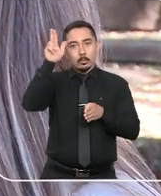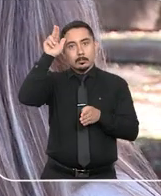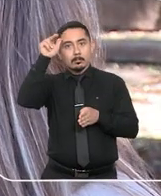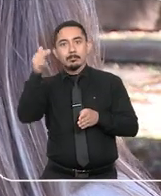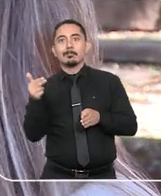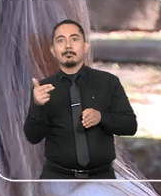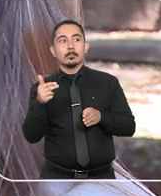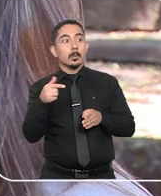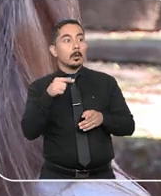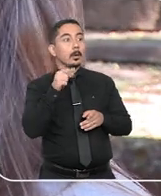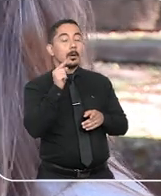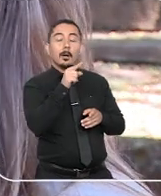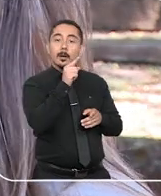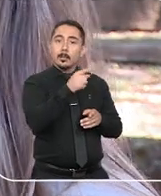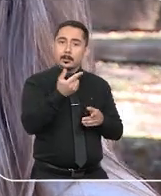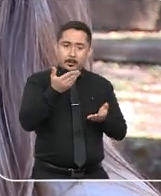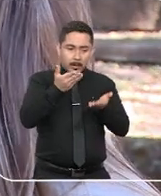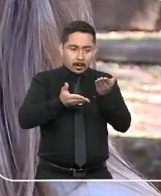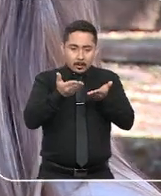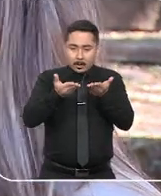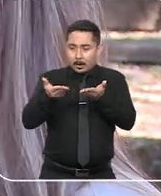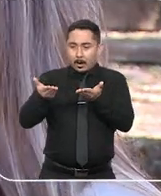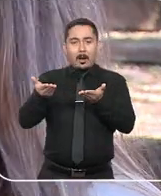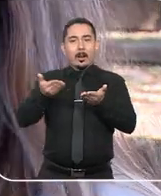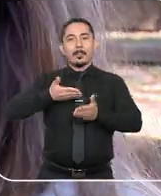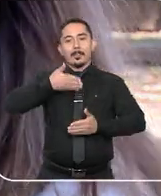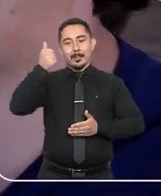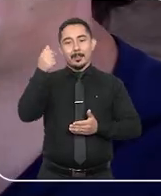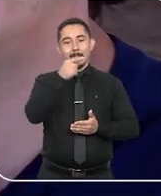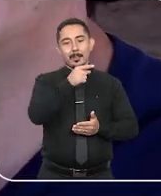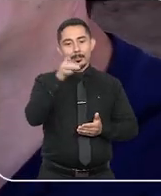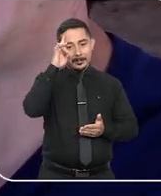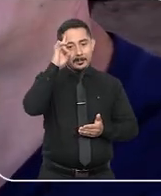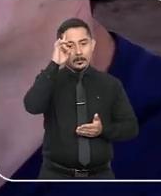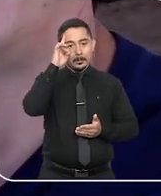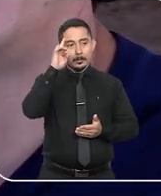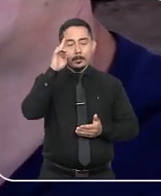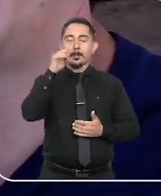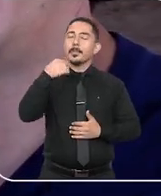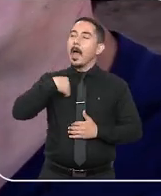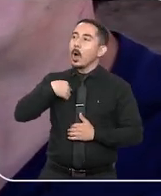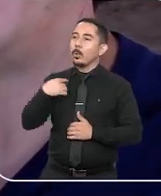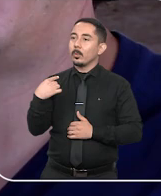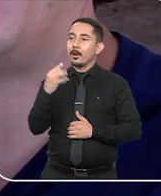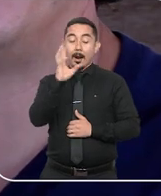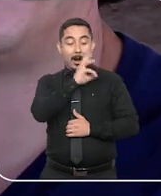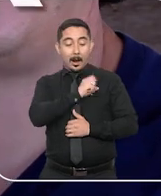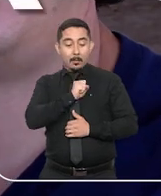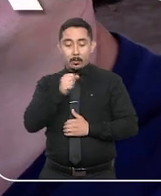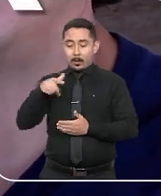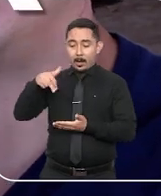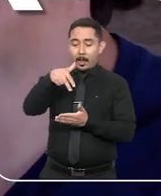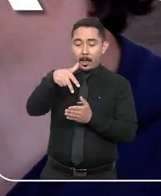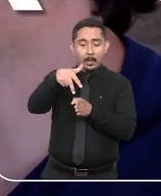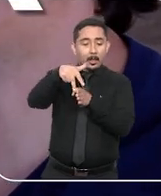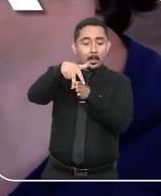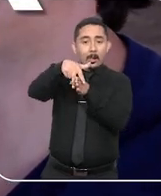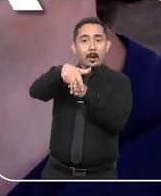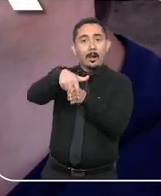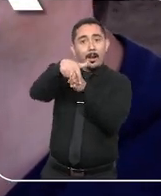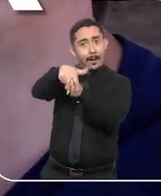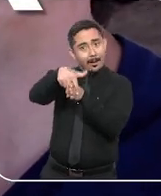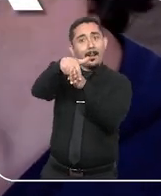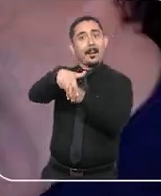com equilíbrio faz toda a diferença no dia a dia, na rotina dele. Eu amo andar a